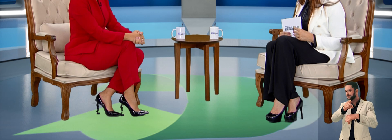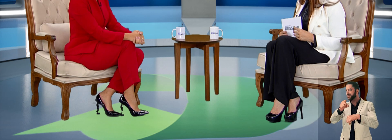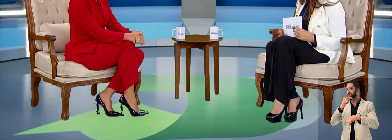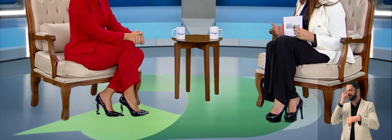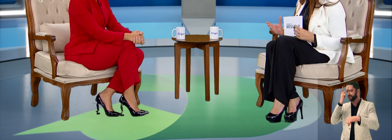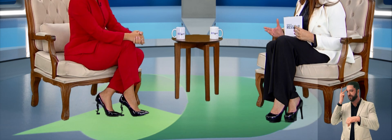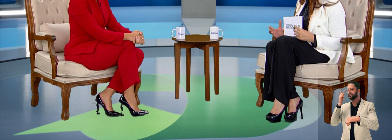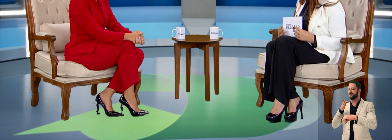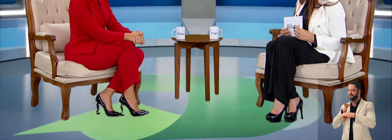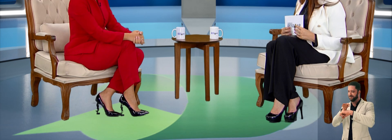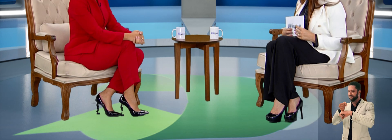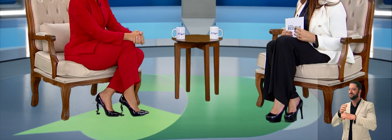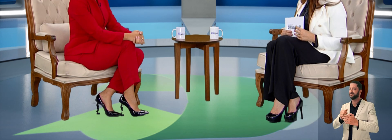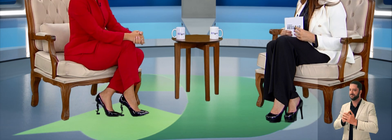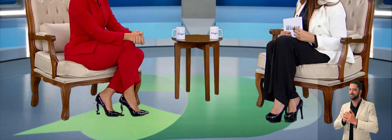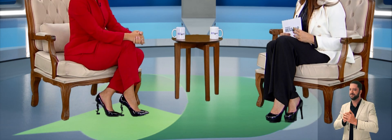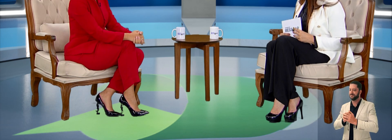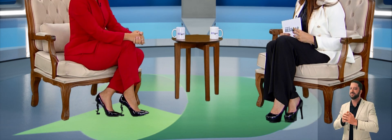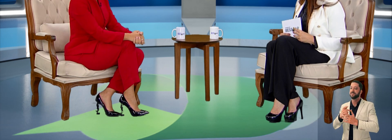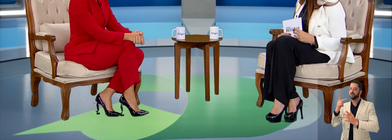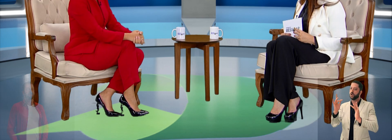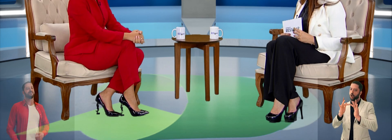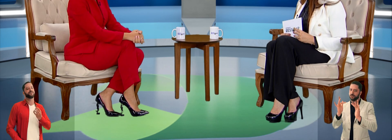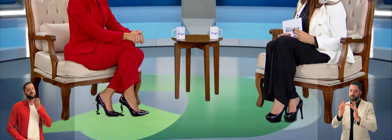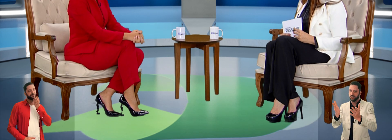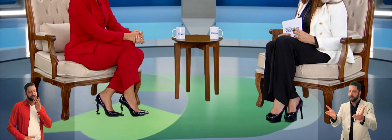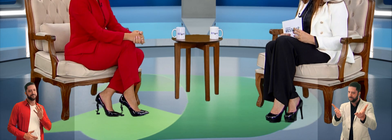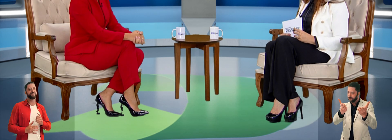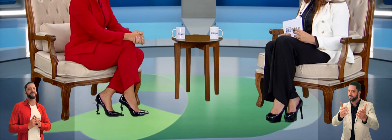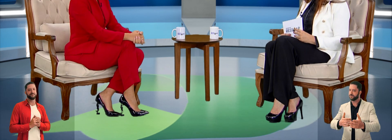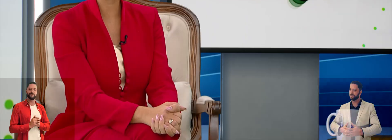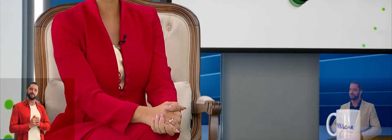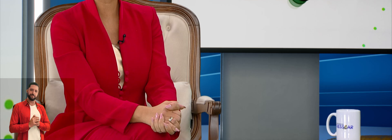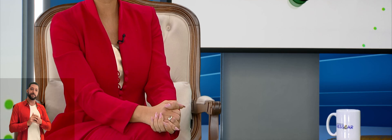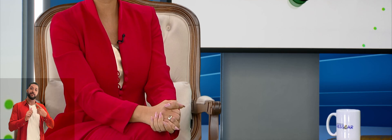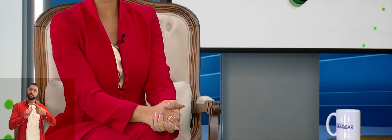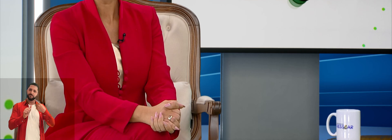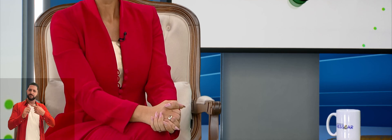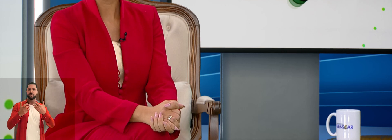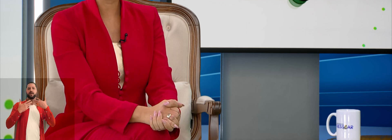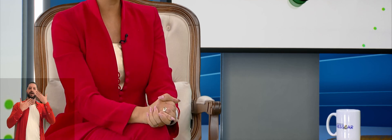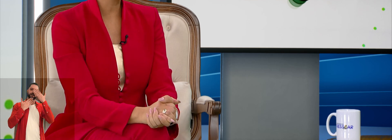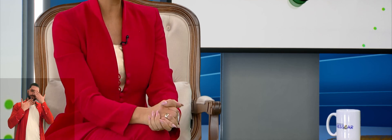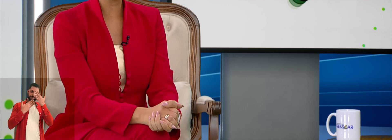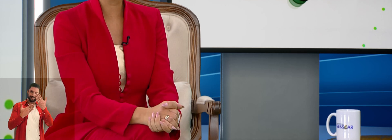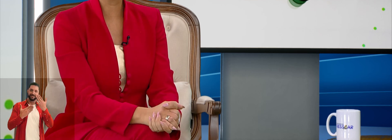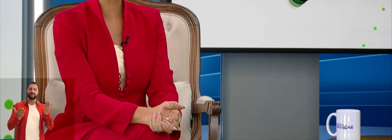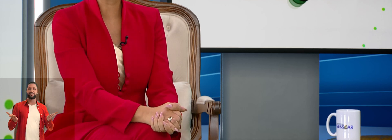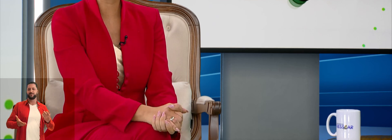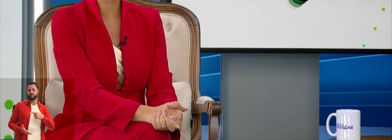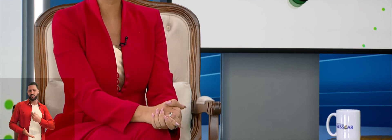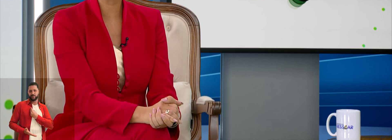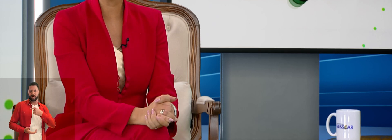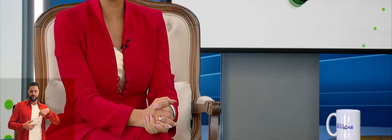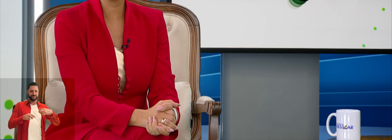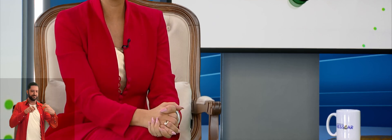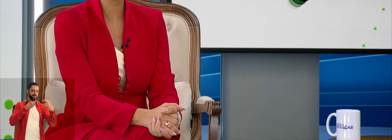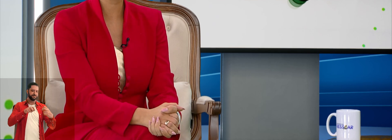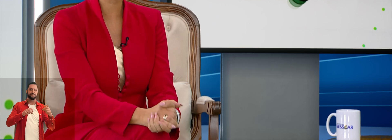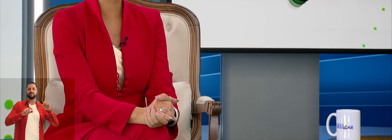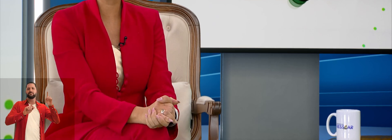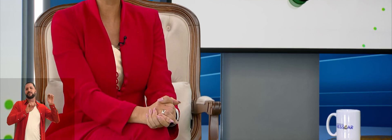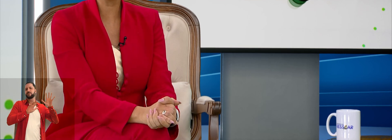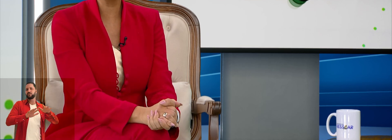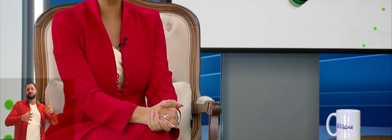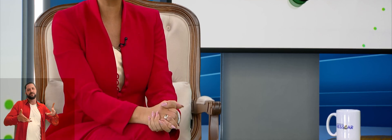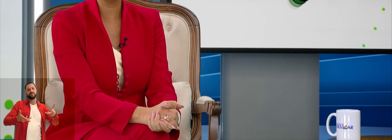as pessoas acessarem. Deixa seus contatos, né, para as pessoas te encontrar. Muito bem, gente. Bom, primeiro agradecer, né, estar aqui nesse ambiente,